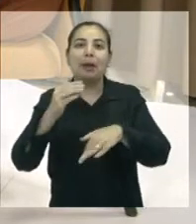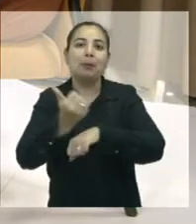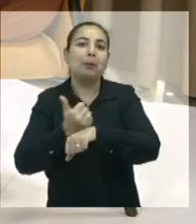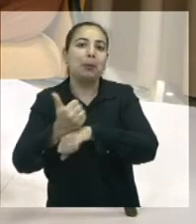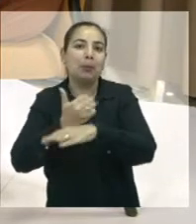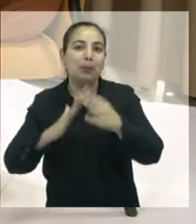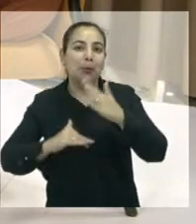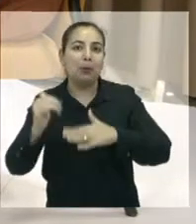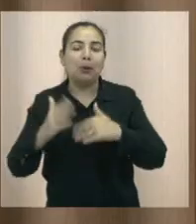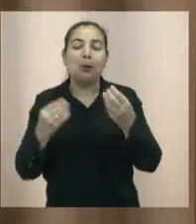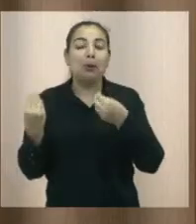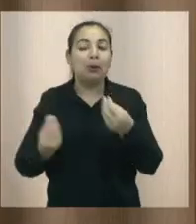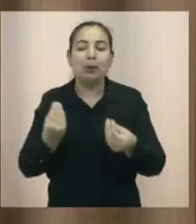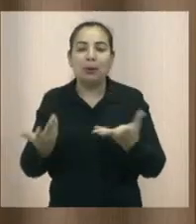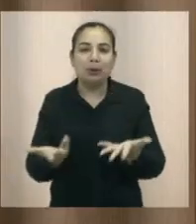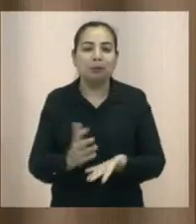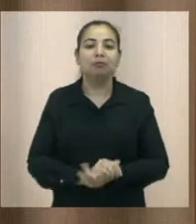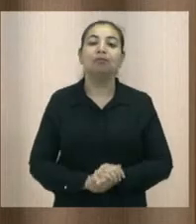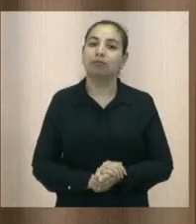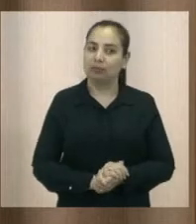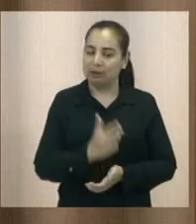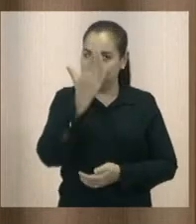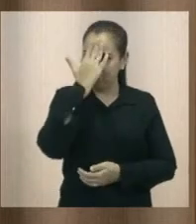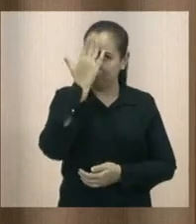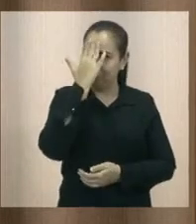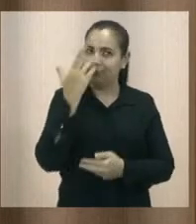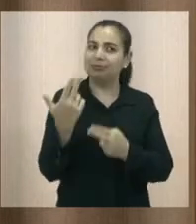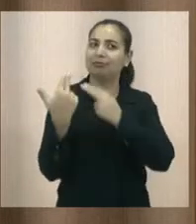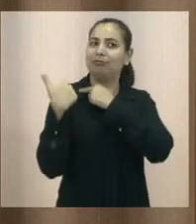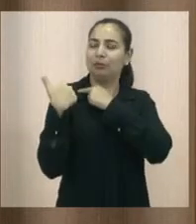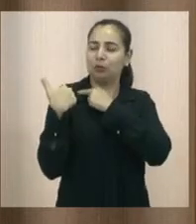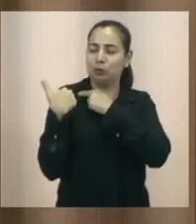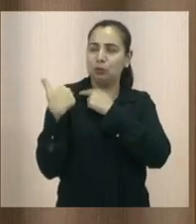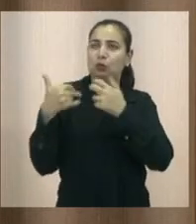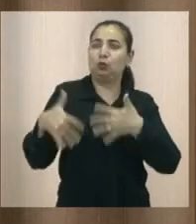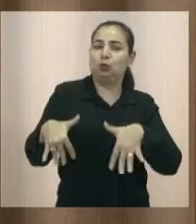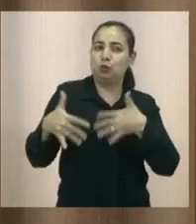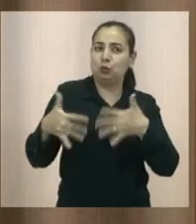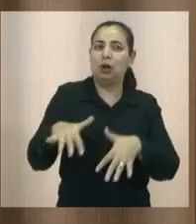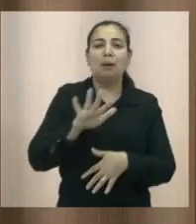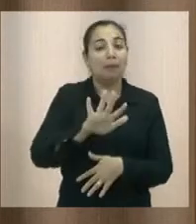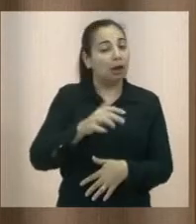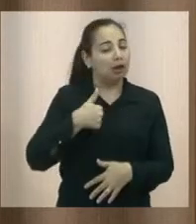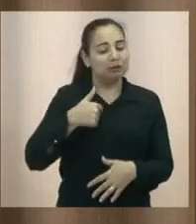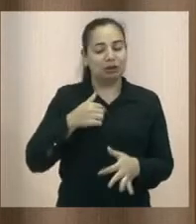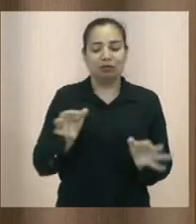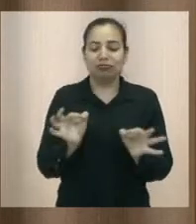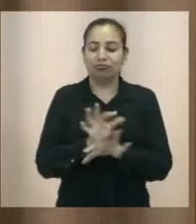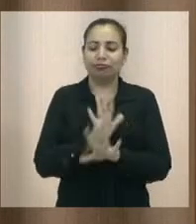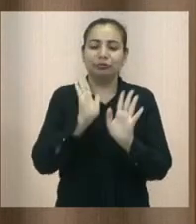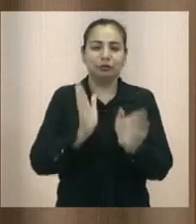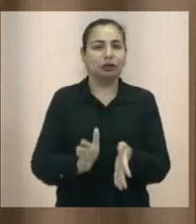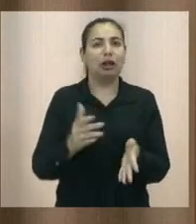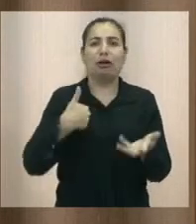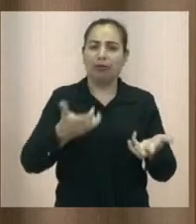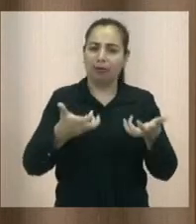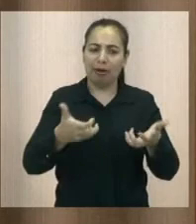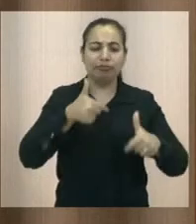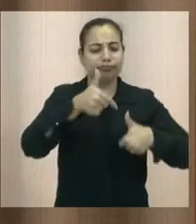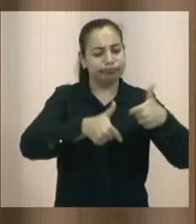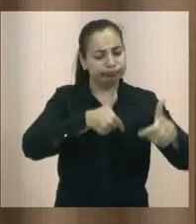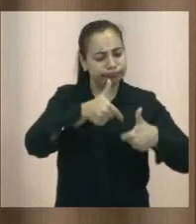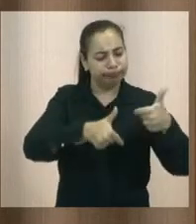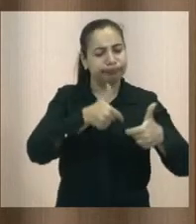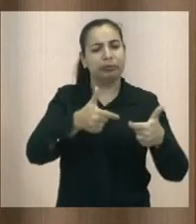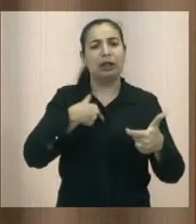muita responsabilidade, mas eu sei que estou preparada para o cargo e para honrar todos os meus colegas e a população